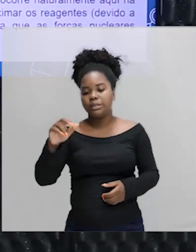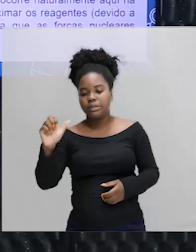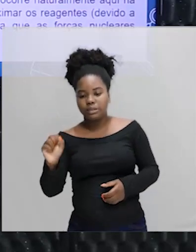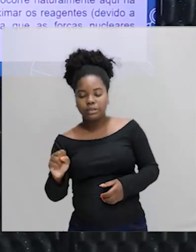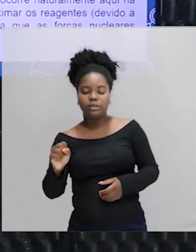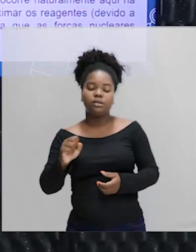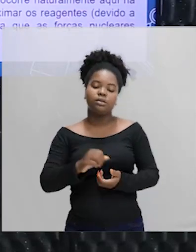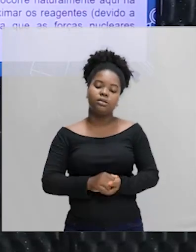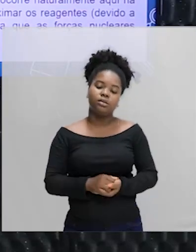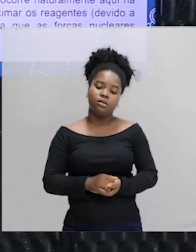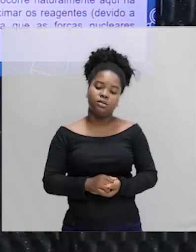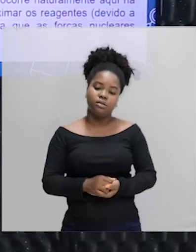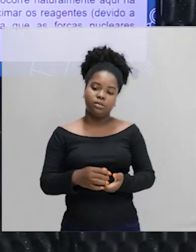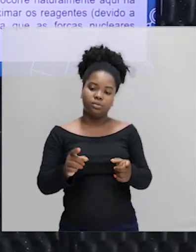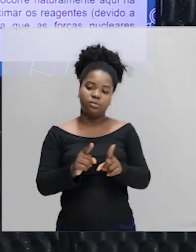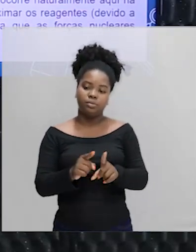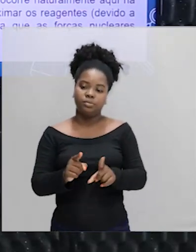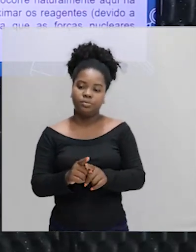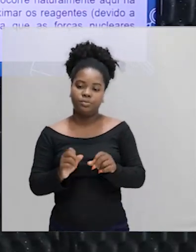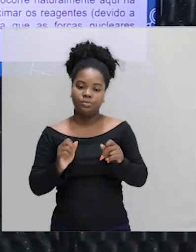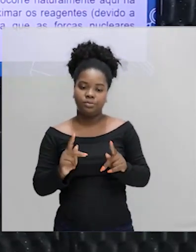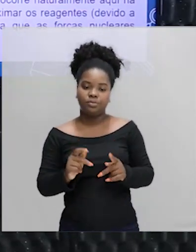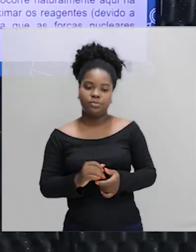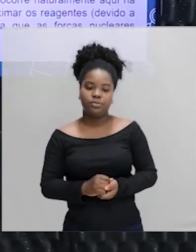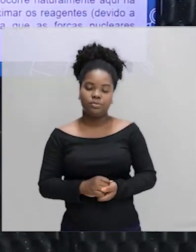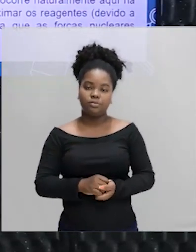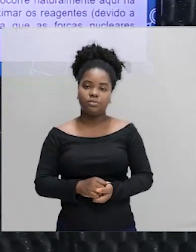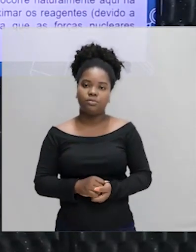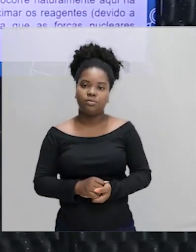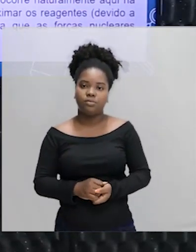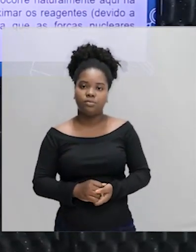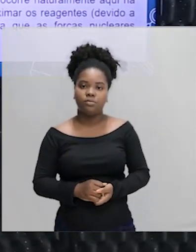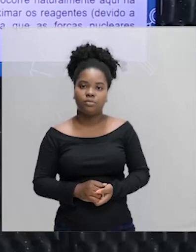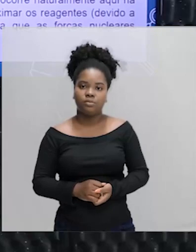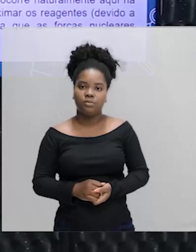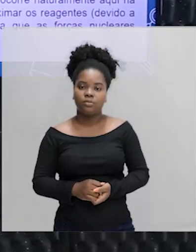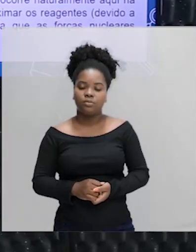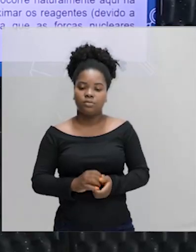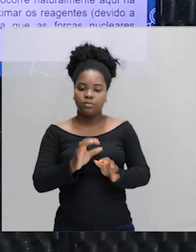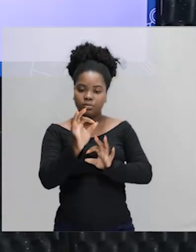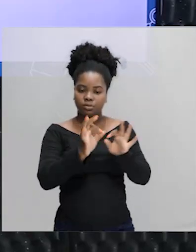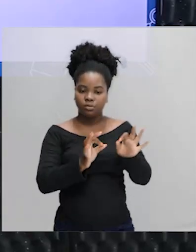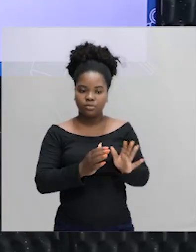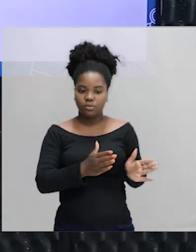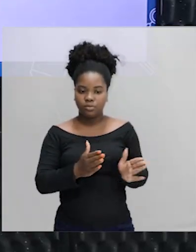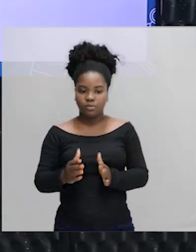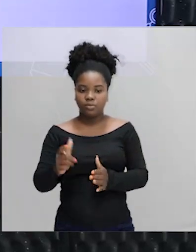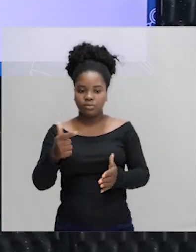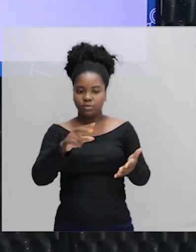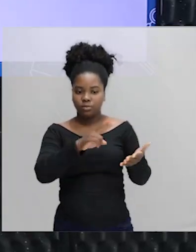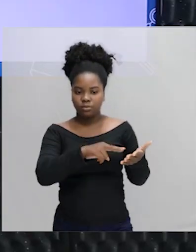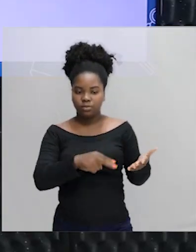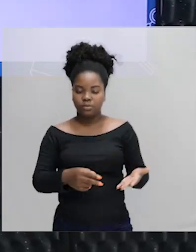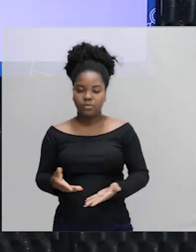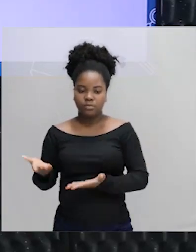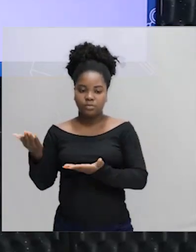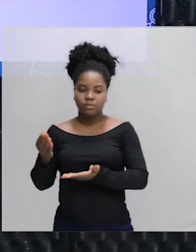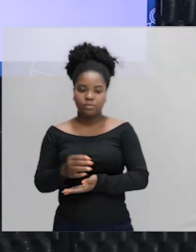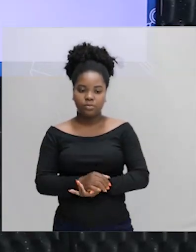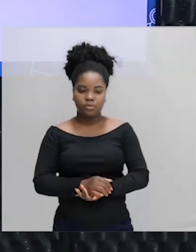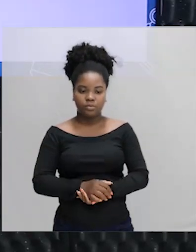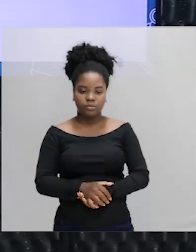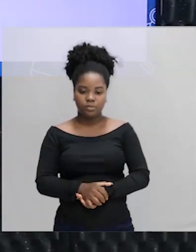os reatores nucleares, as usinas nucleares para poder fazer esse processo. Tá ok?